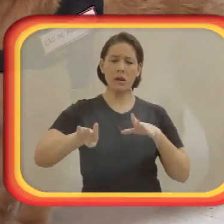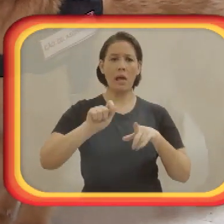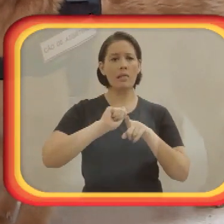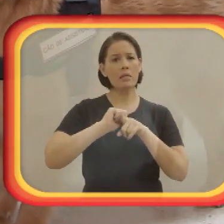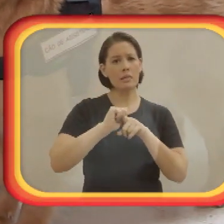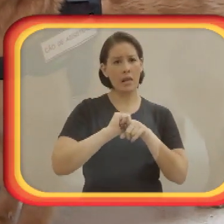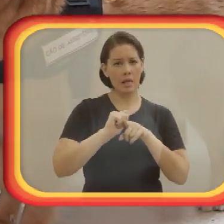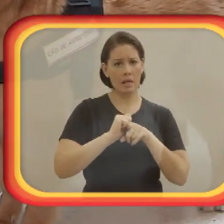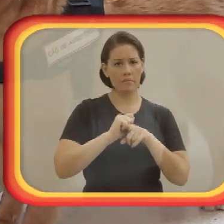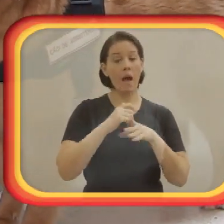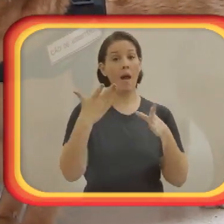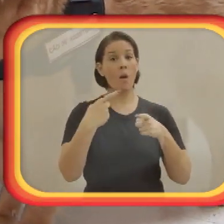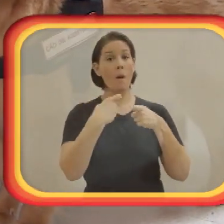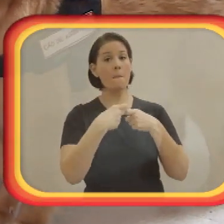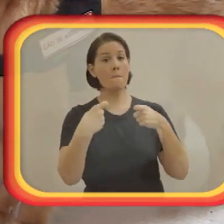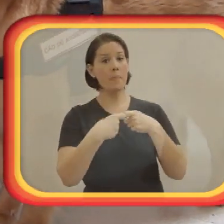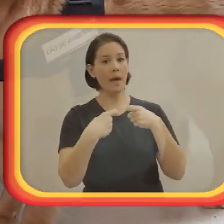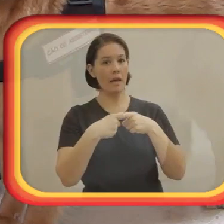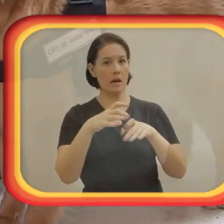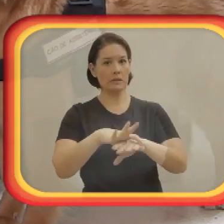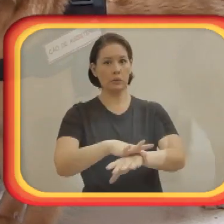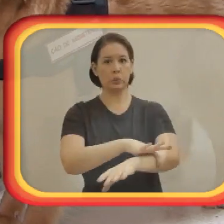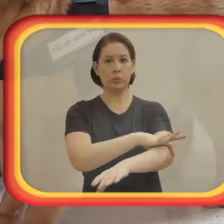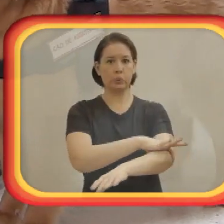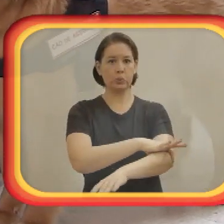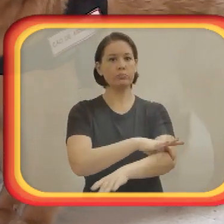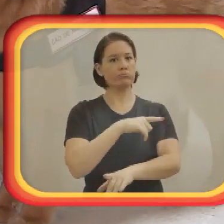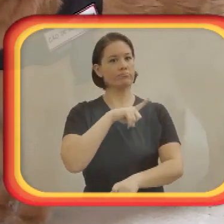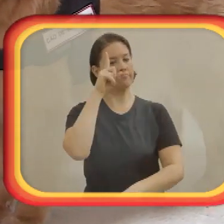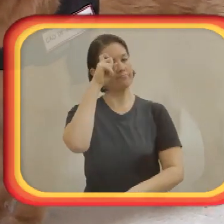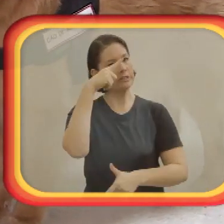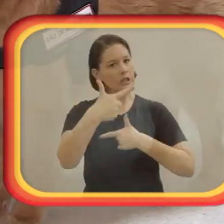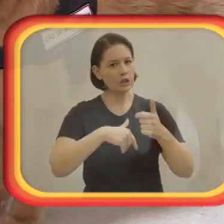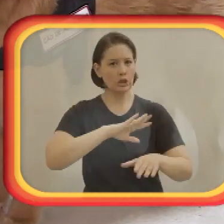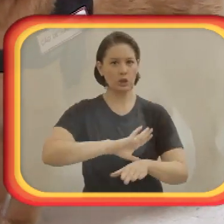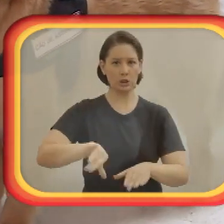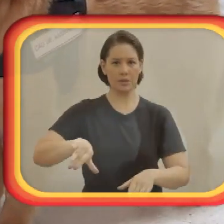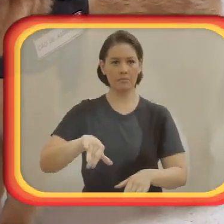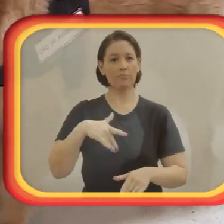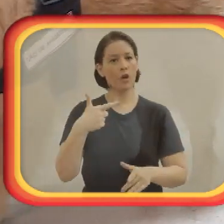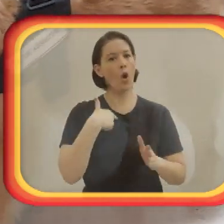que geralmente é uma das coisas que ela me ajuda. Então eu consigo tirar o tênis.